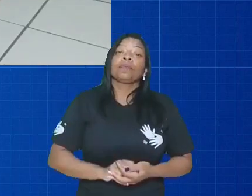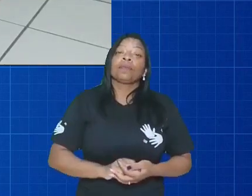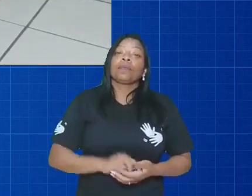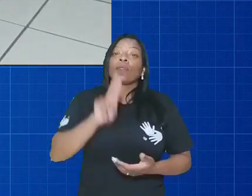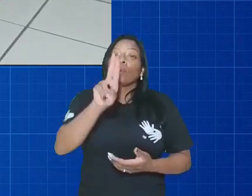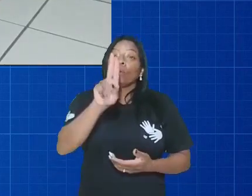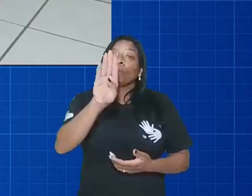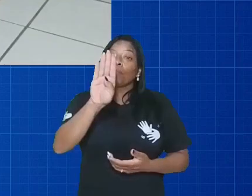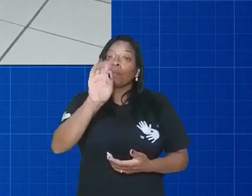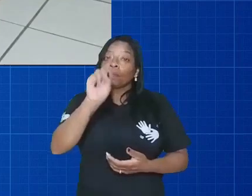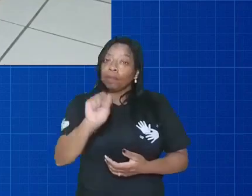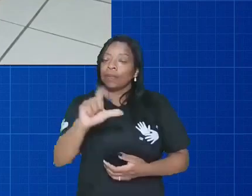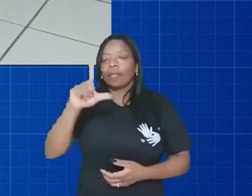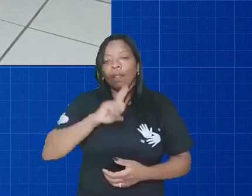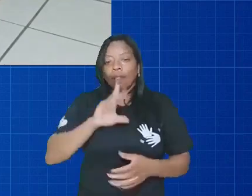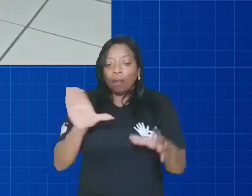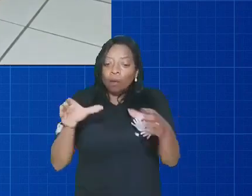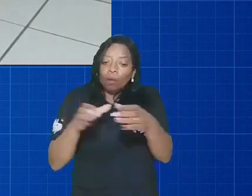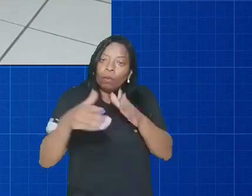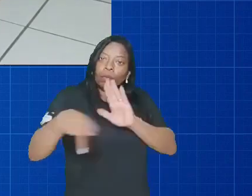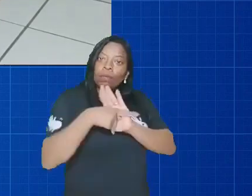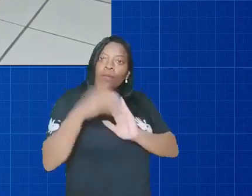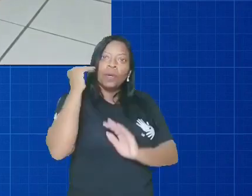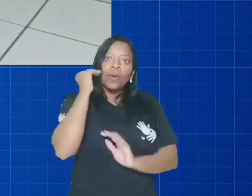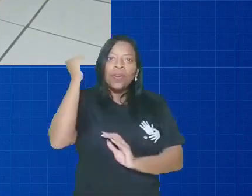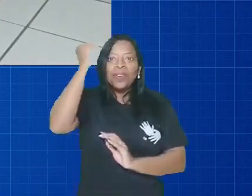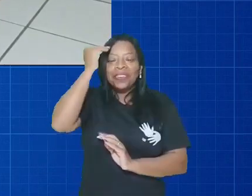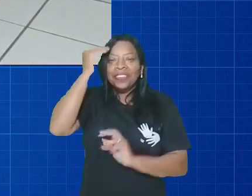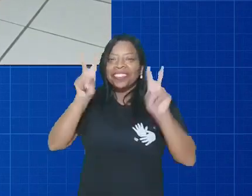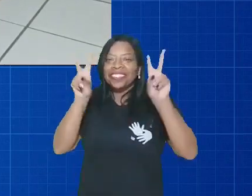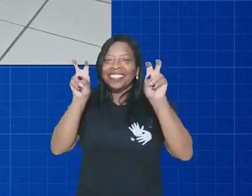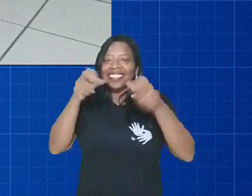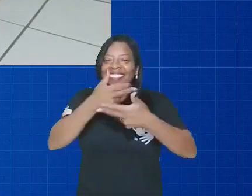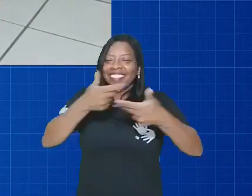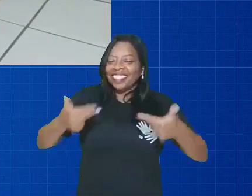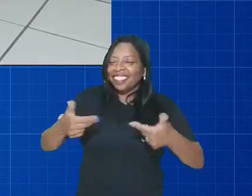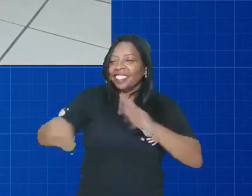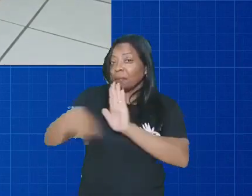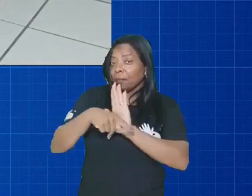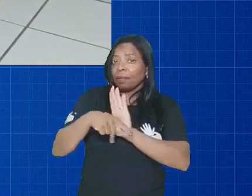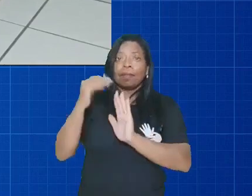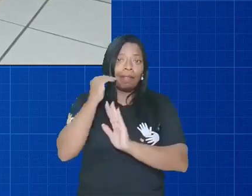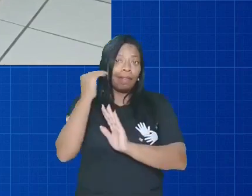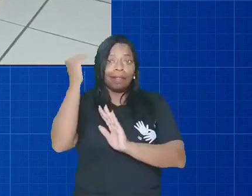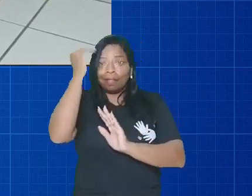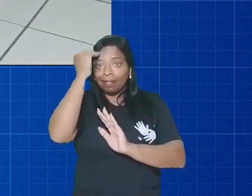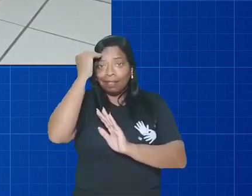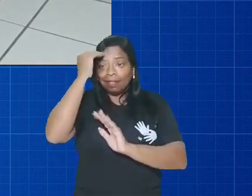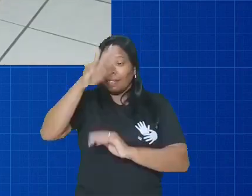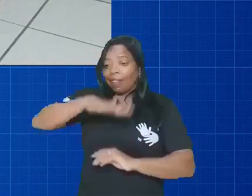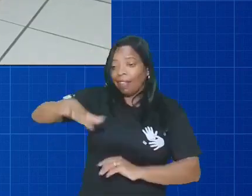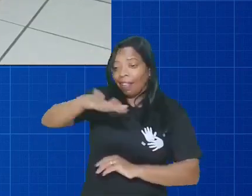adolescentes, então eu trago temas bem específicos para essa faixa etária. de questões que são assim